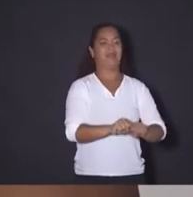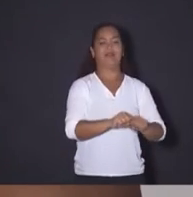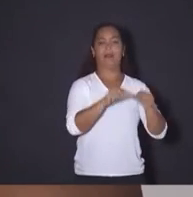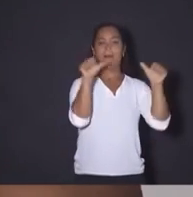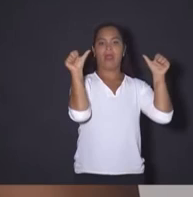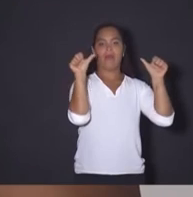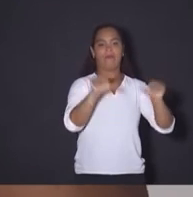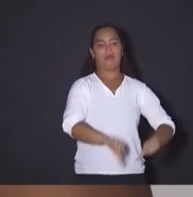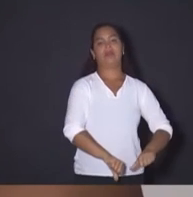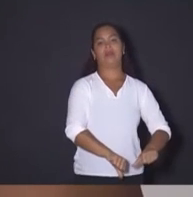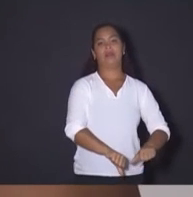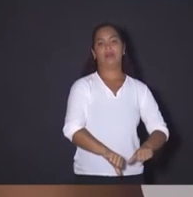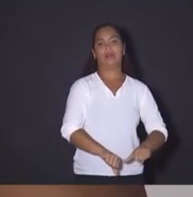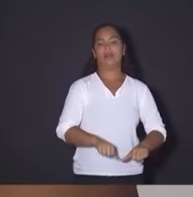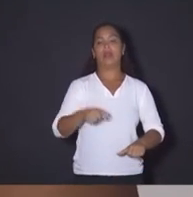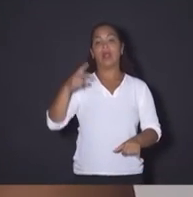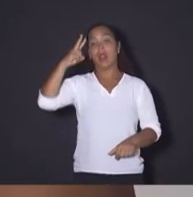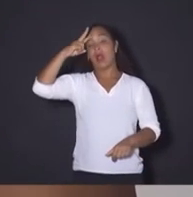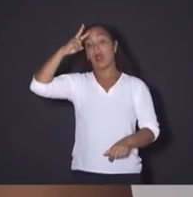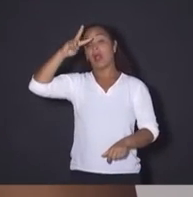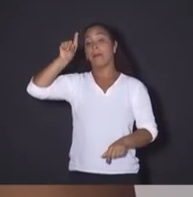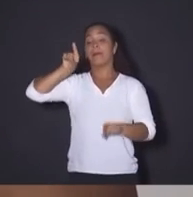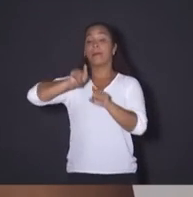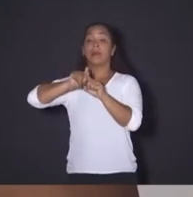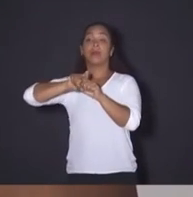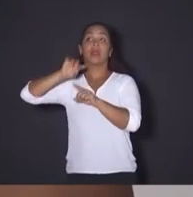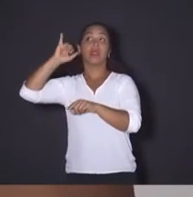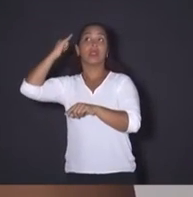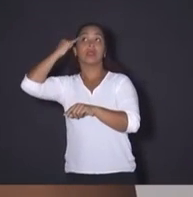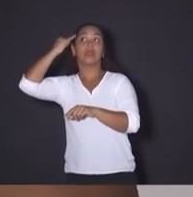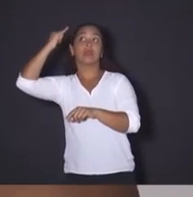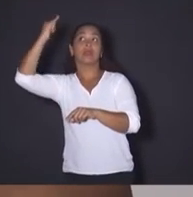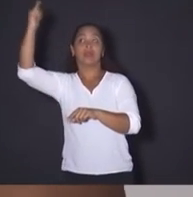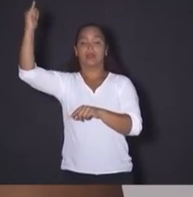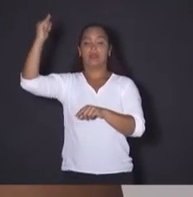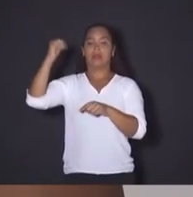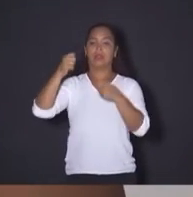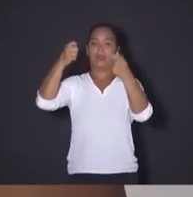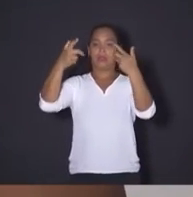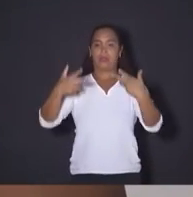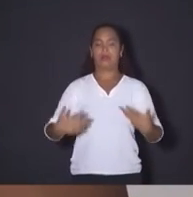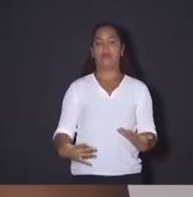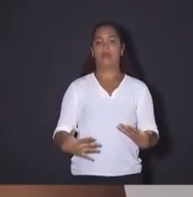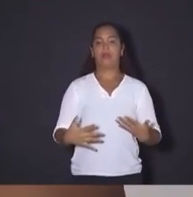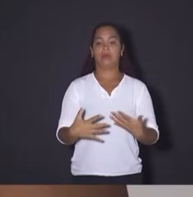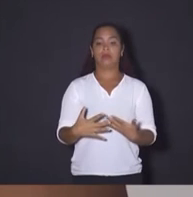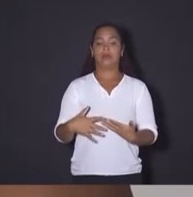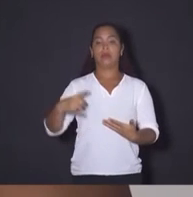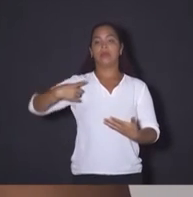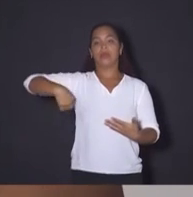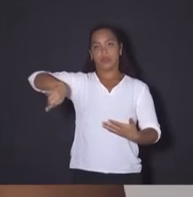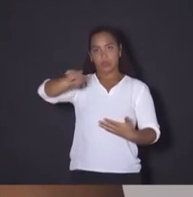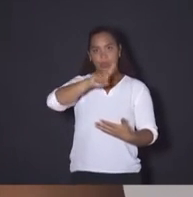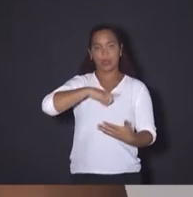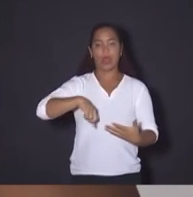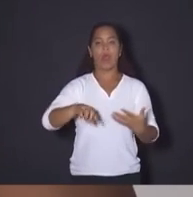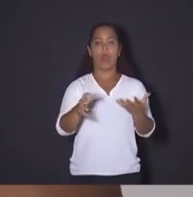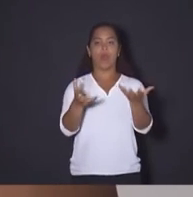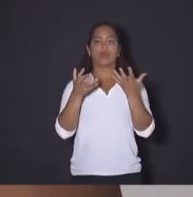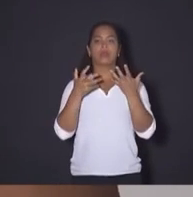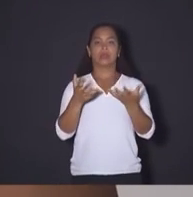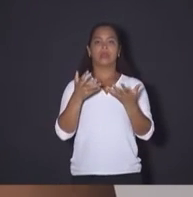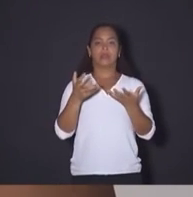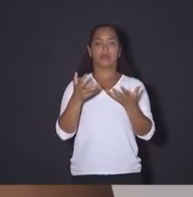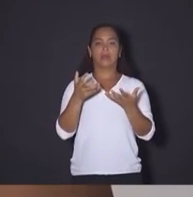os intelectuais de históricos aqueles que estão no campo da crítica radical nós queremos o